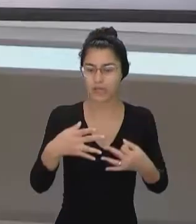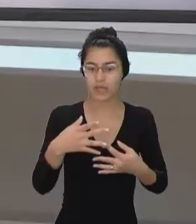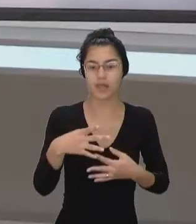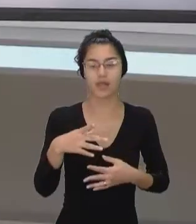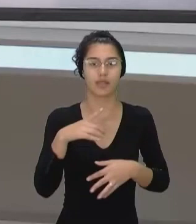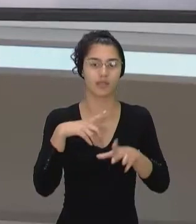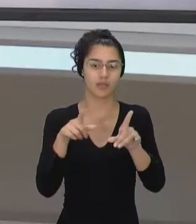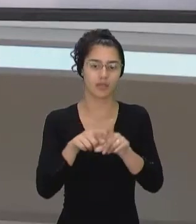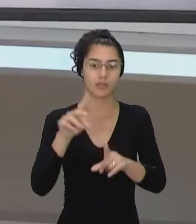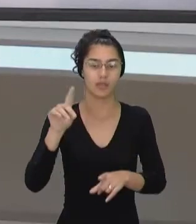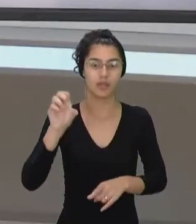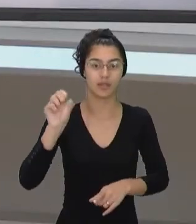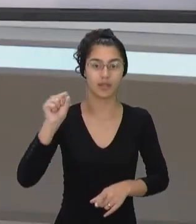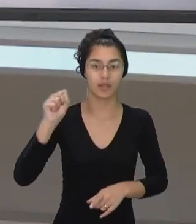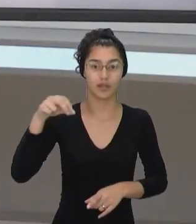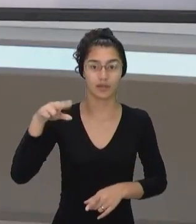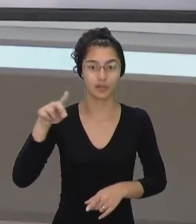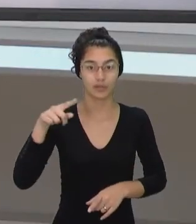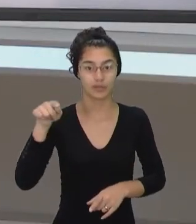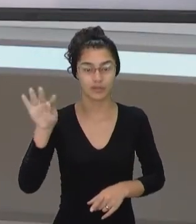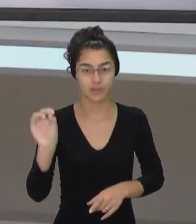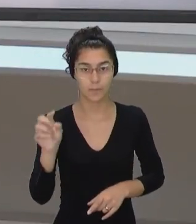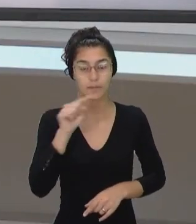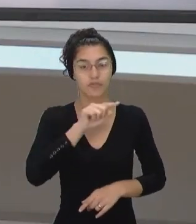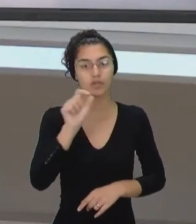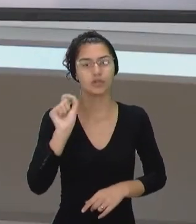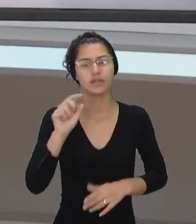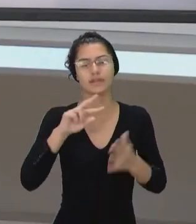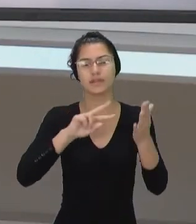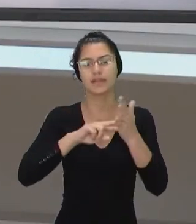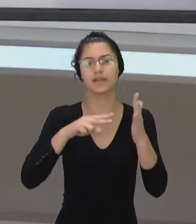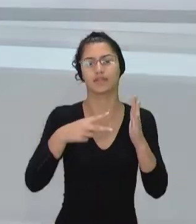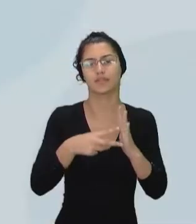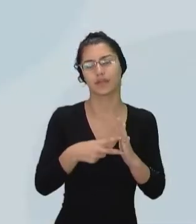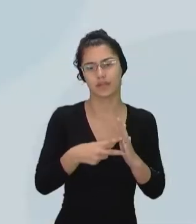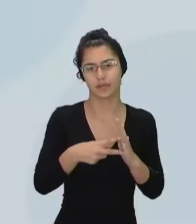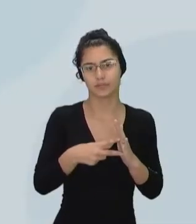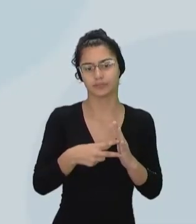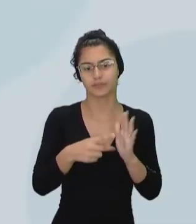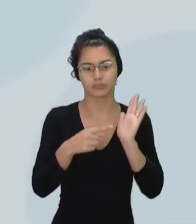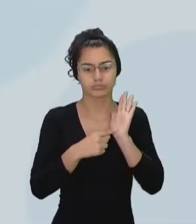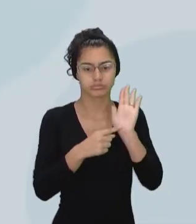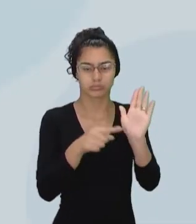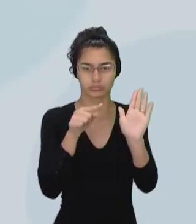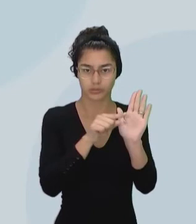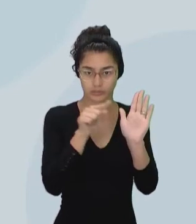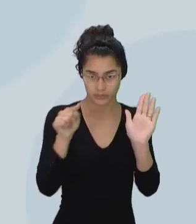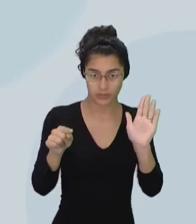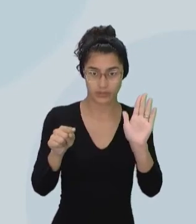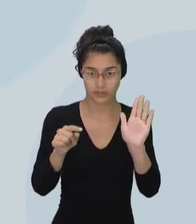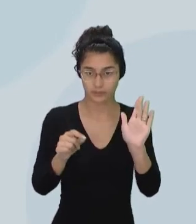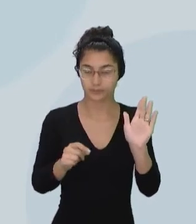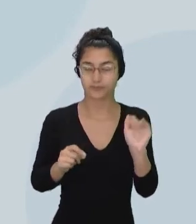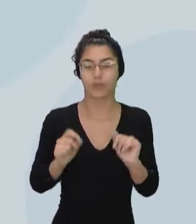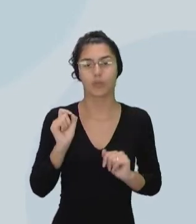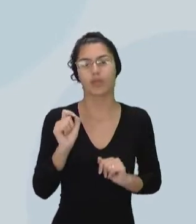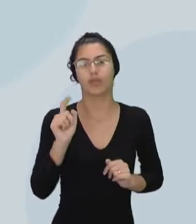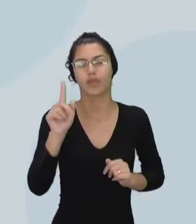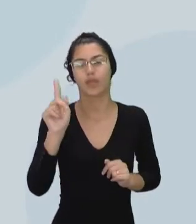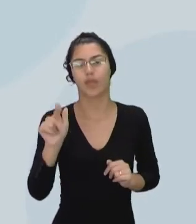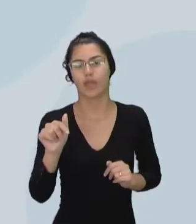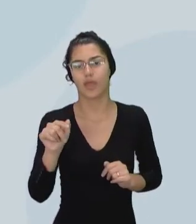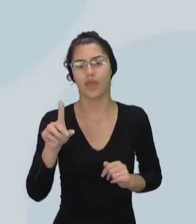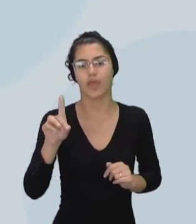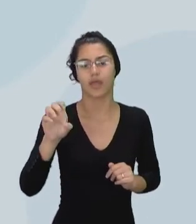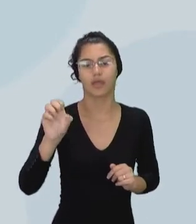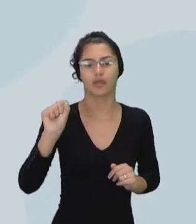da desnutrição. Então, para vocês, o que significa, né? Então, estou apresentando aí para vocês o que é